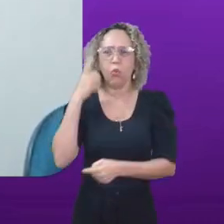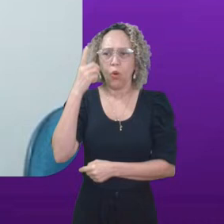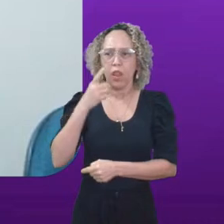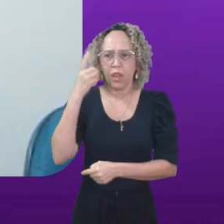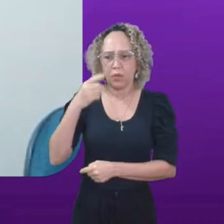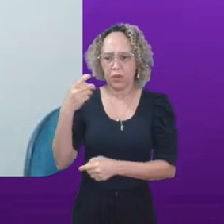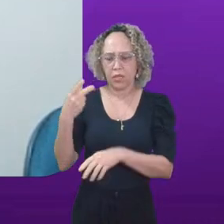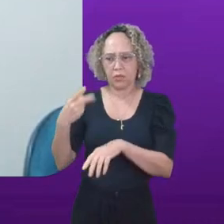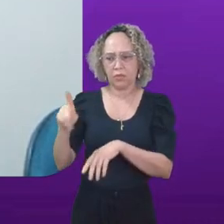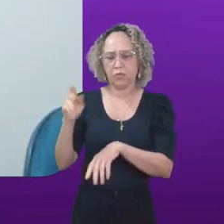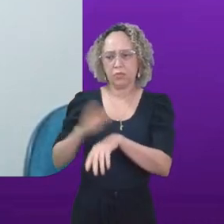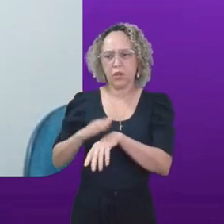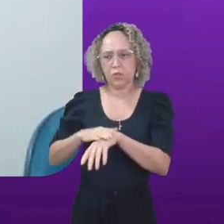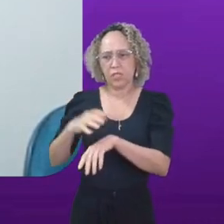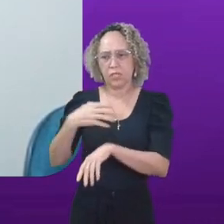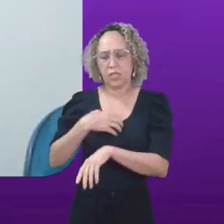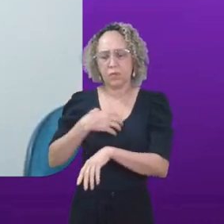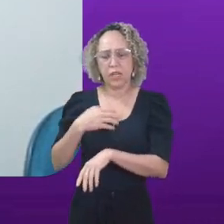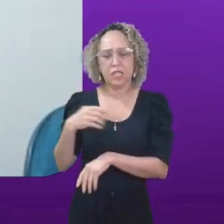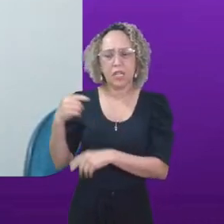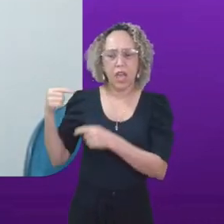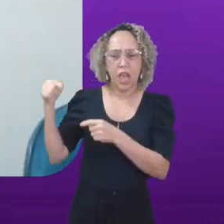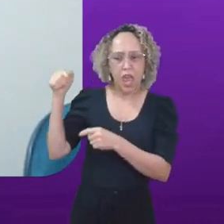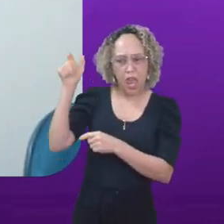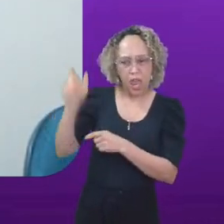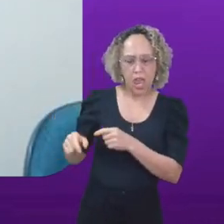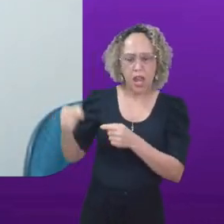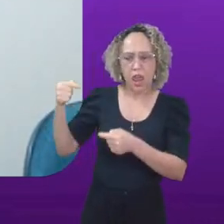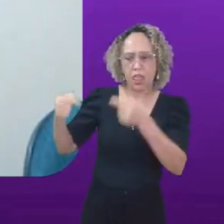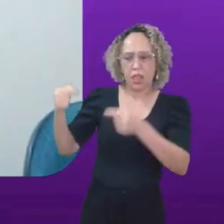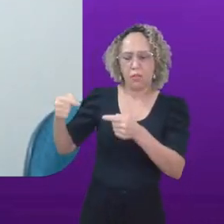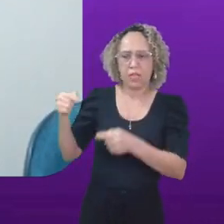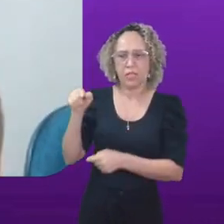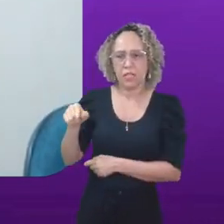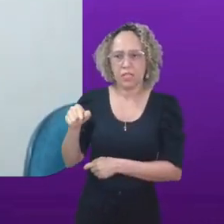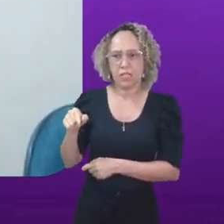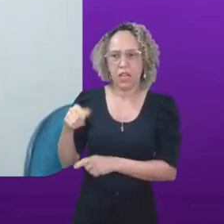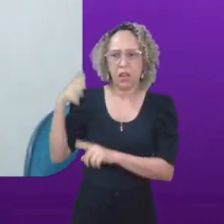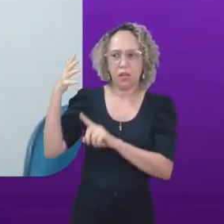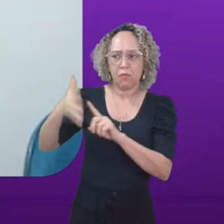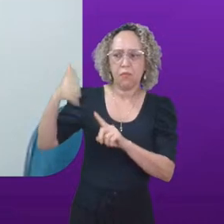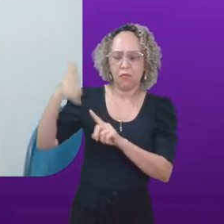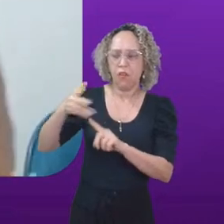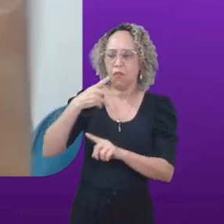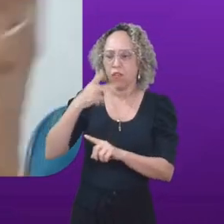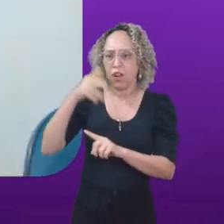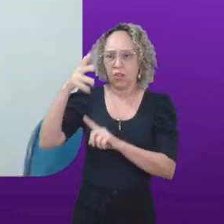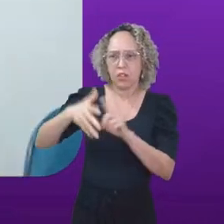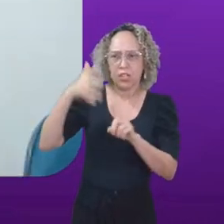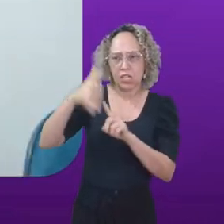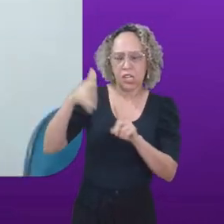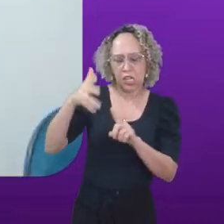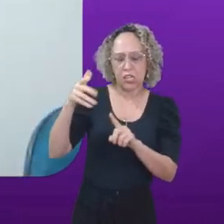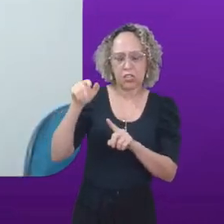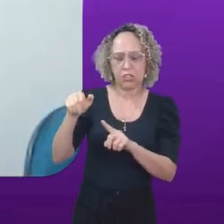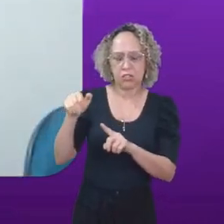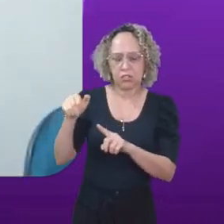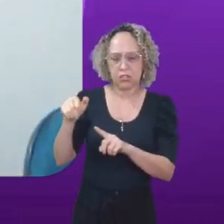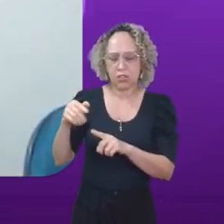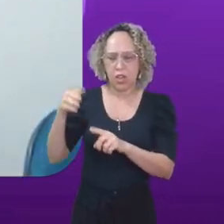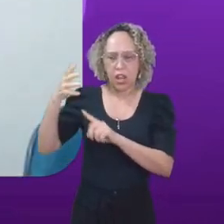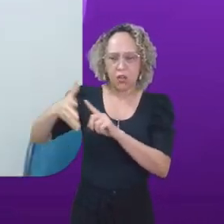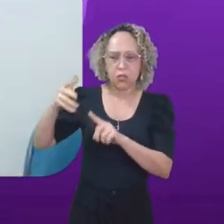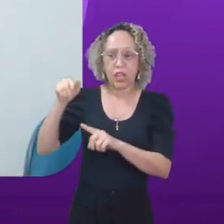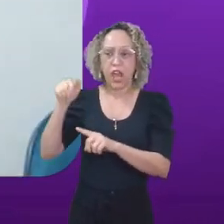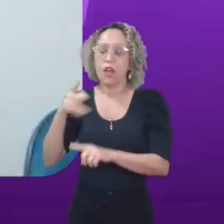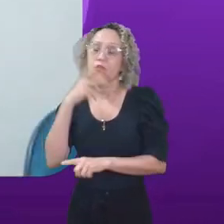aqui da Bahia, ela falava o seguinte, no discurso dela, ela sofreu uma questão de racismo,